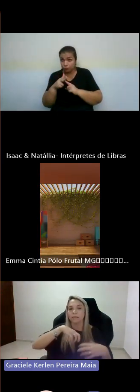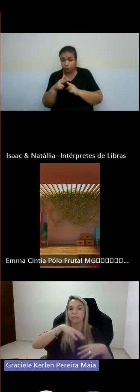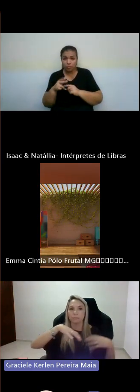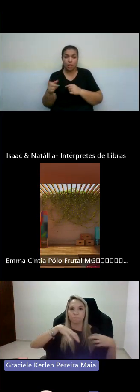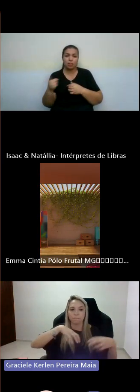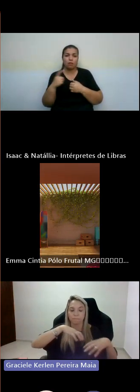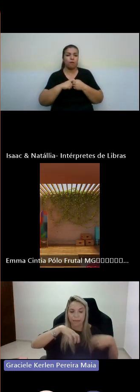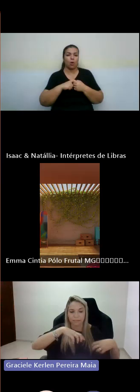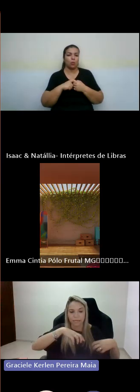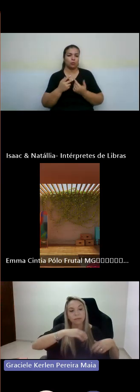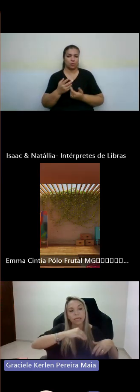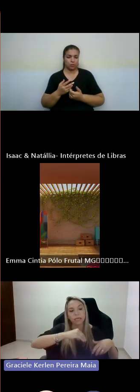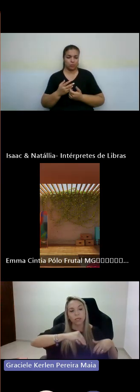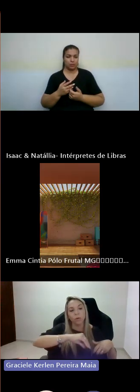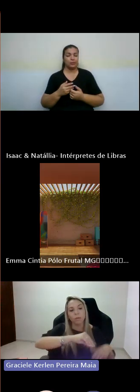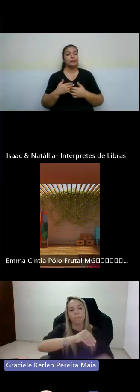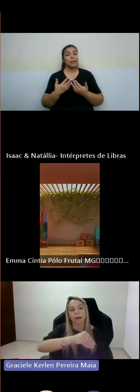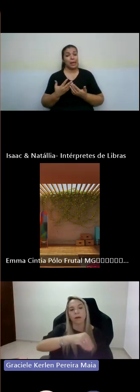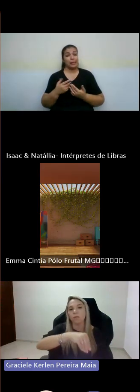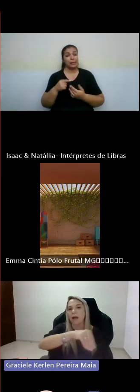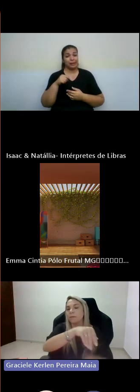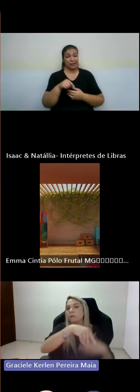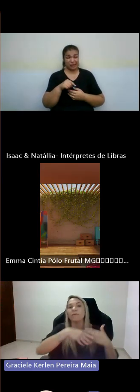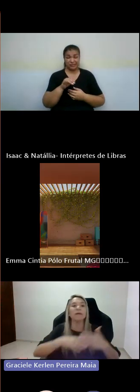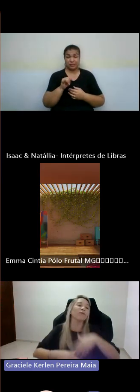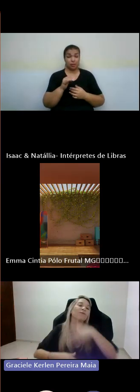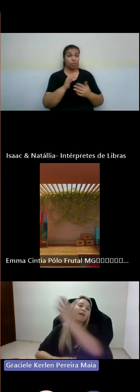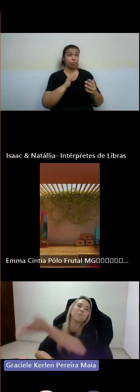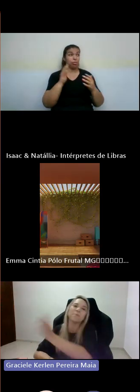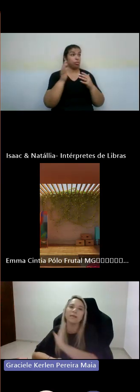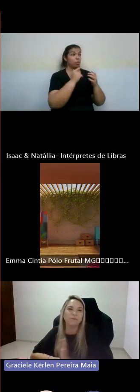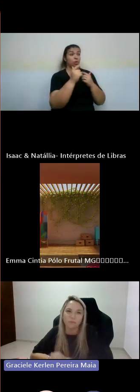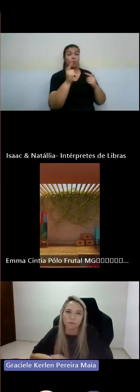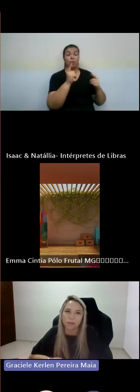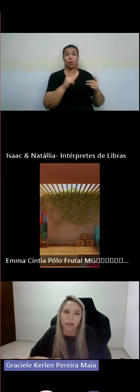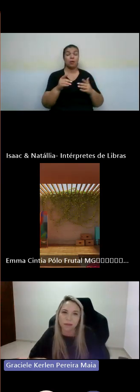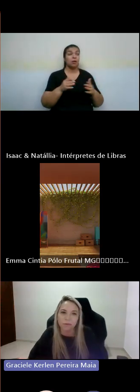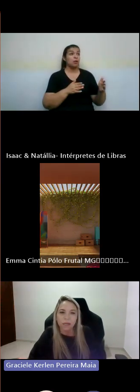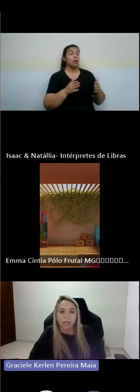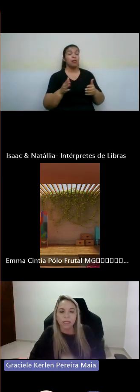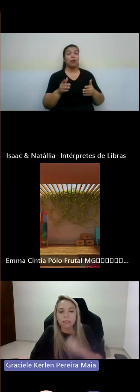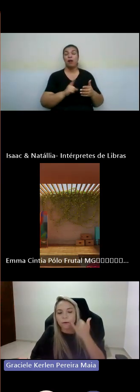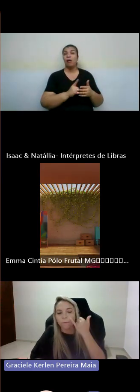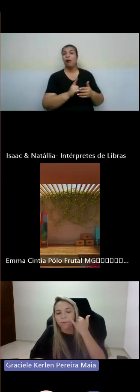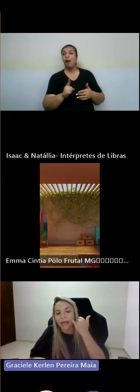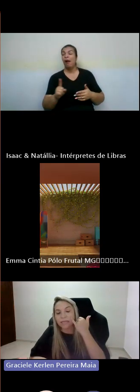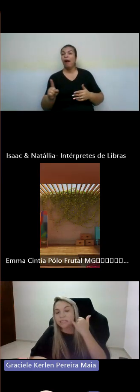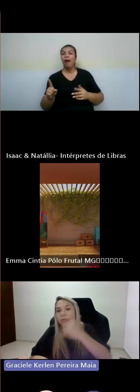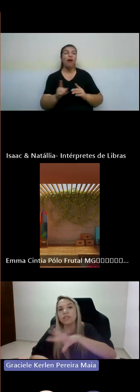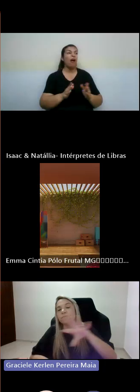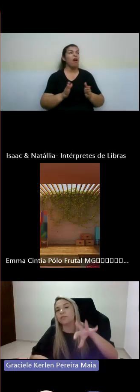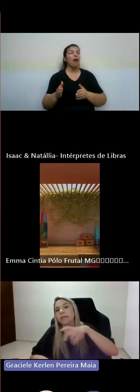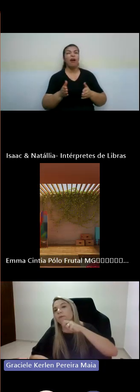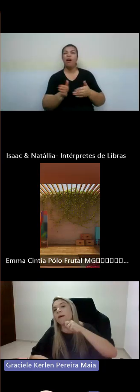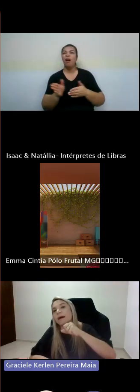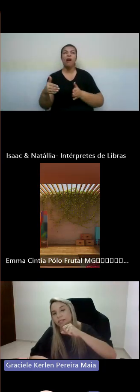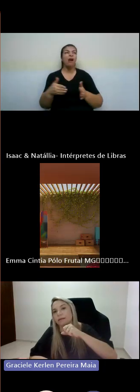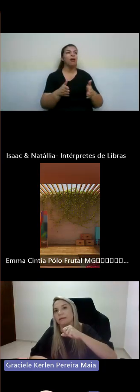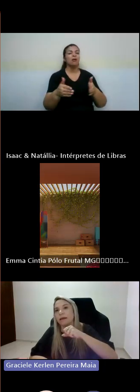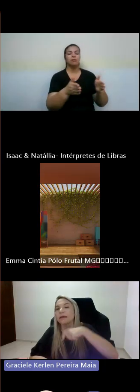acabam se perdendo até que uma pega um caminho, mas não vai para o mesmo formigueiro. Então, esse é um tipo